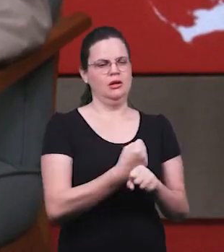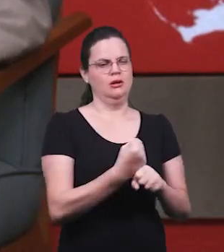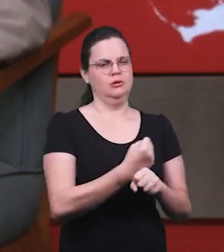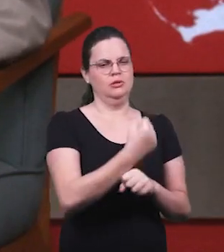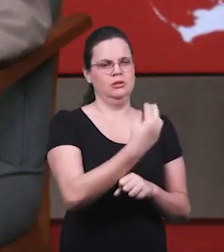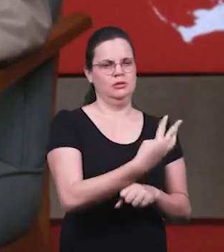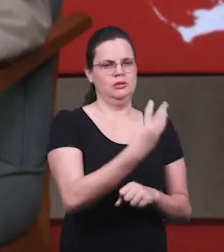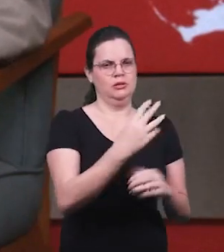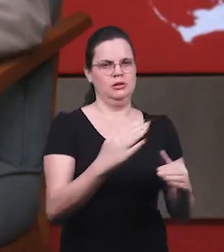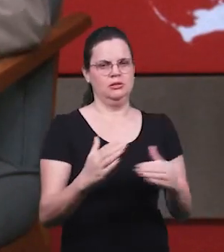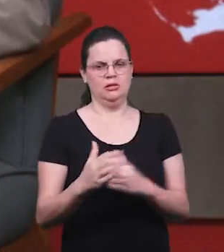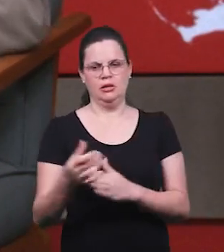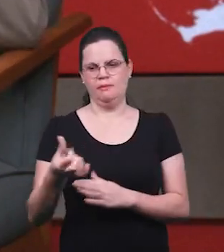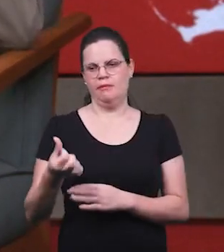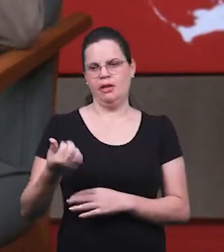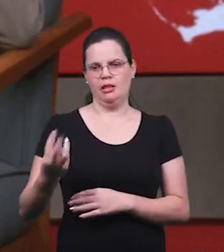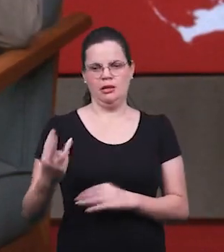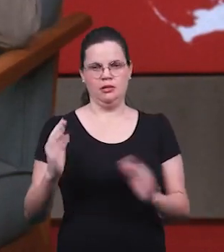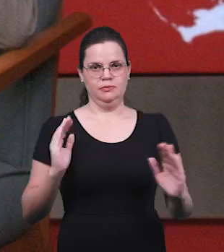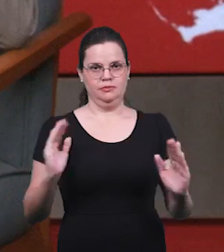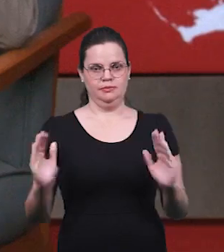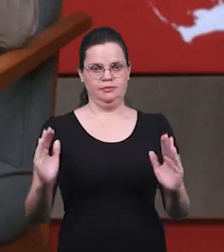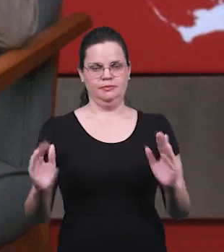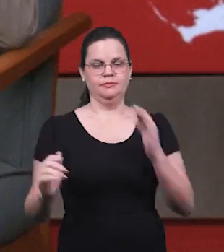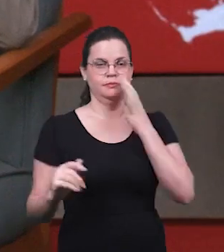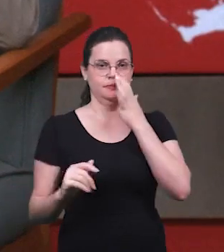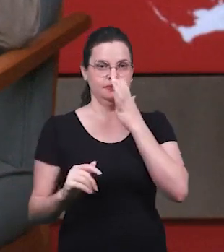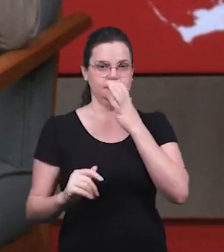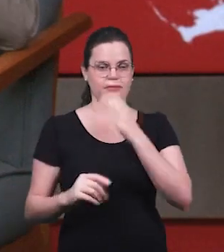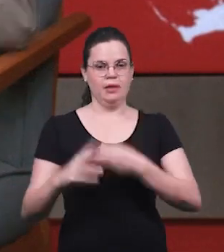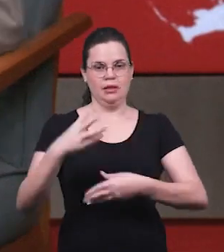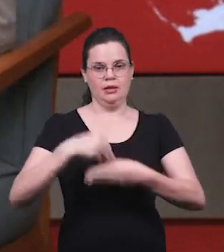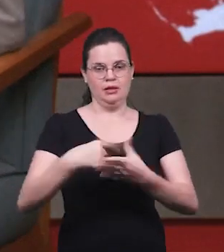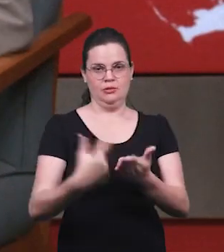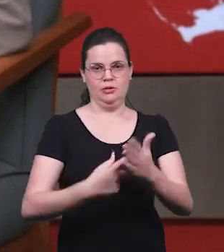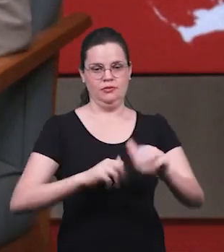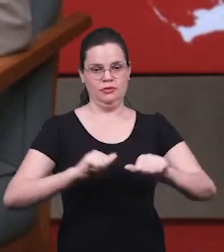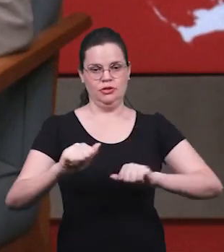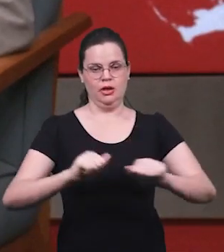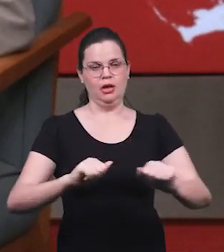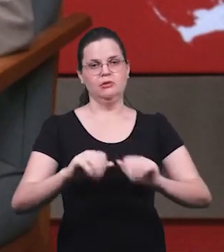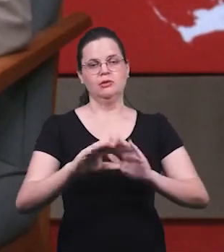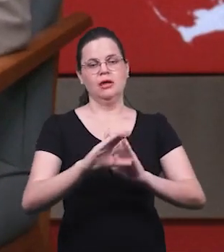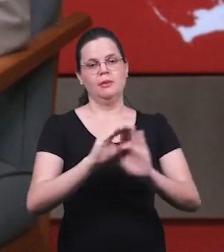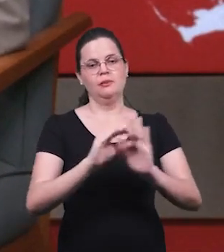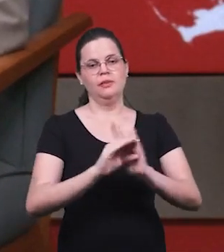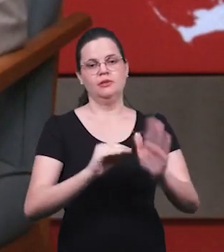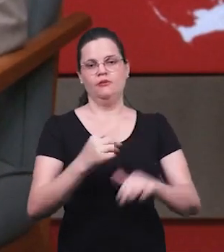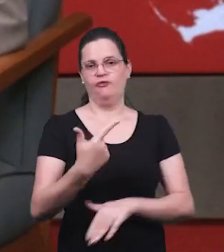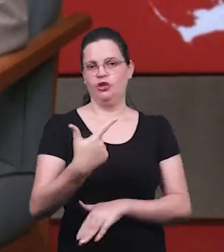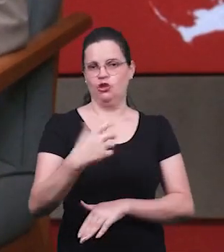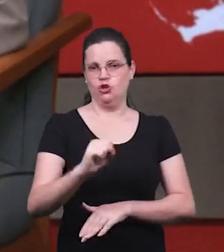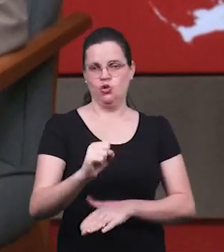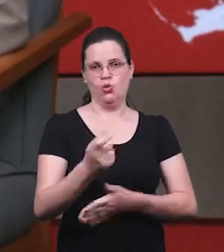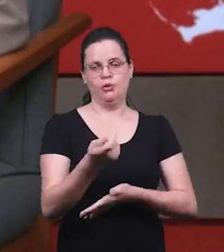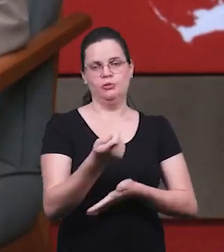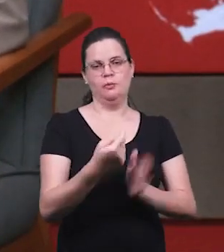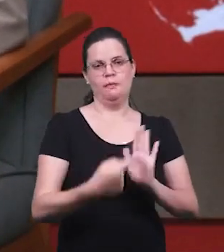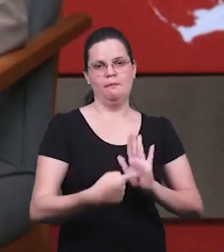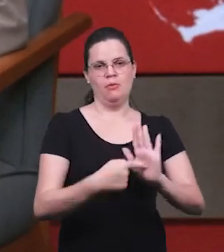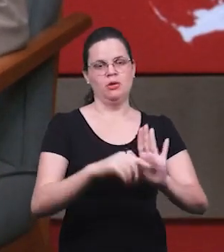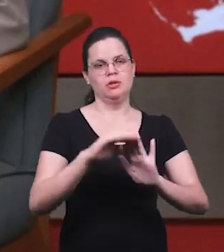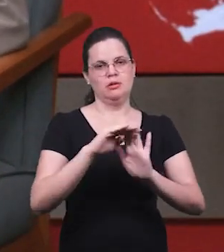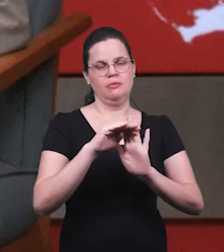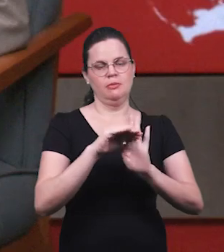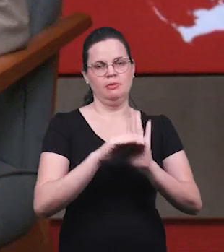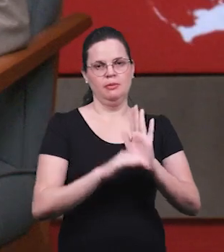33 até o ano 63, os 28 capítulos registrados nesse segundo